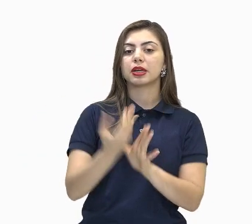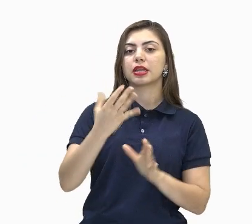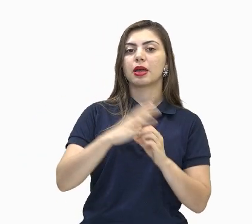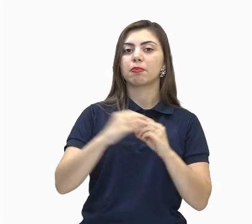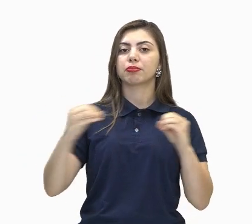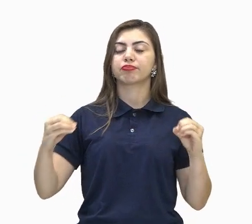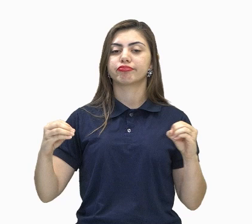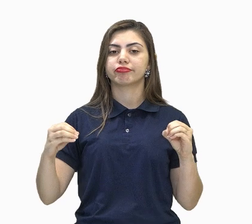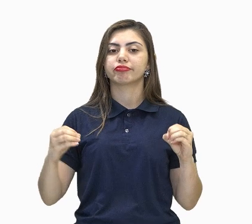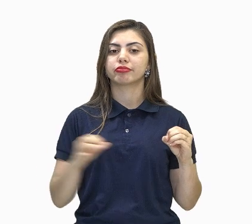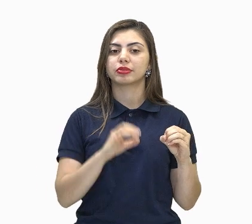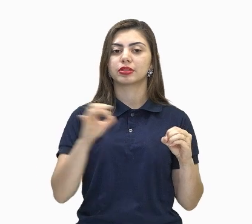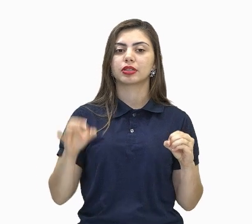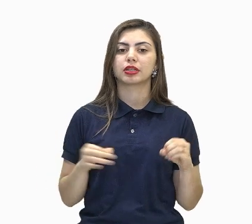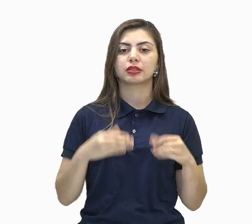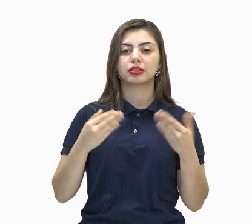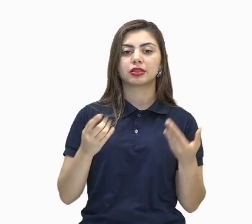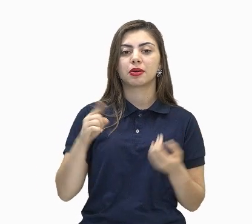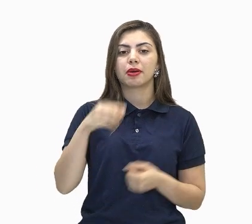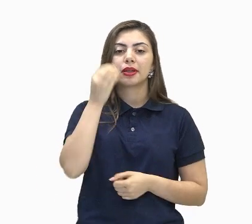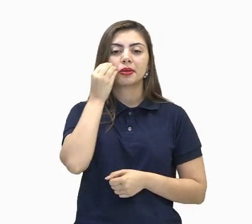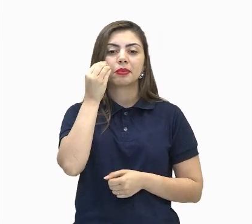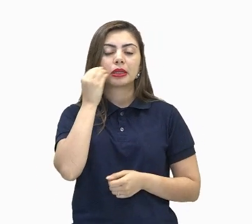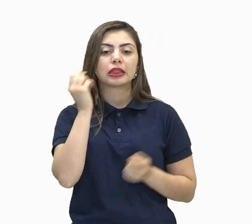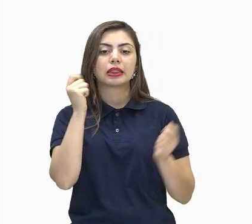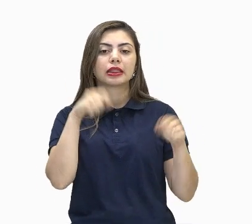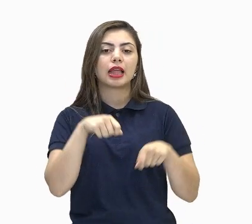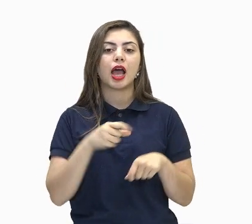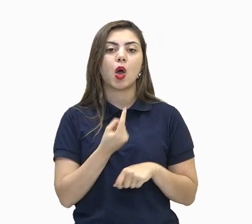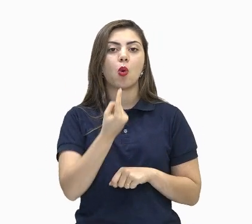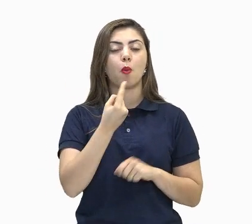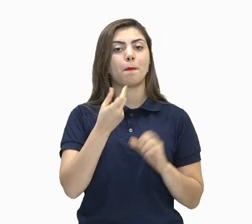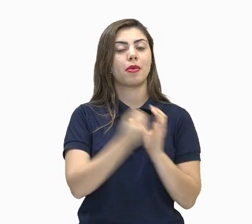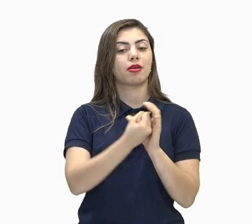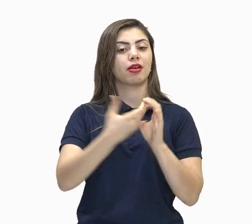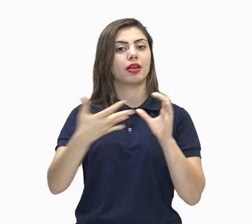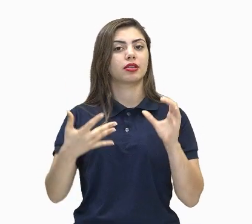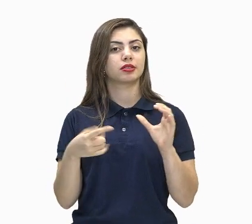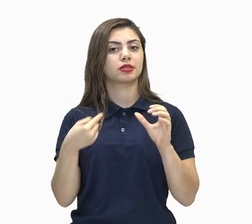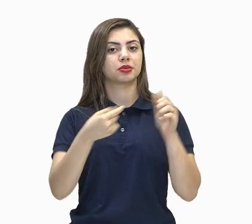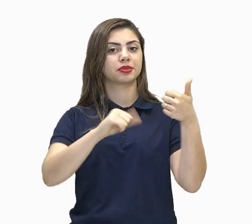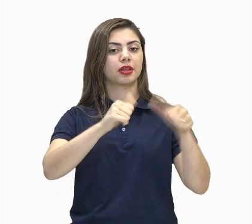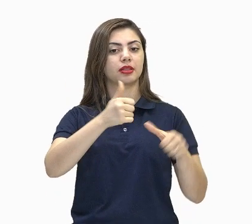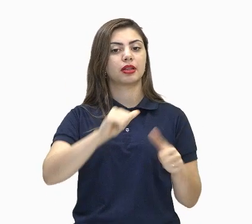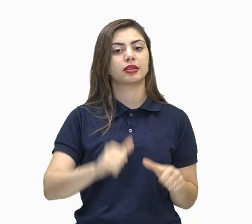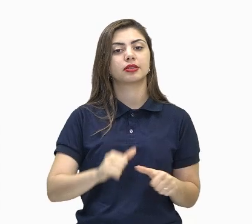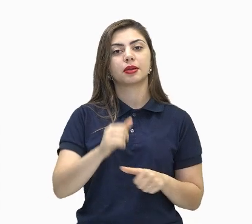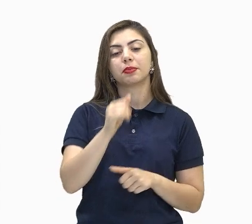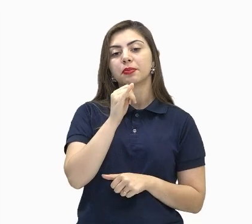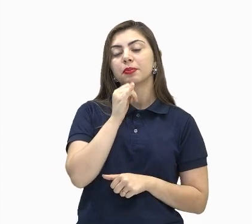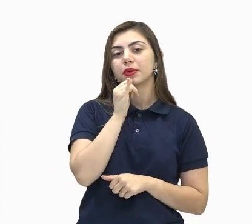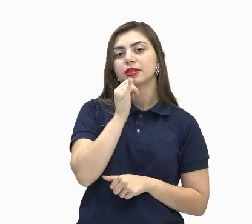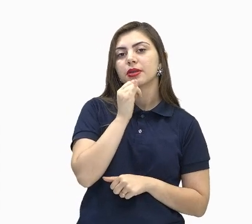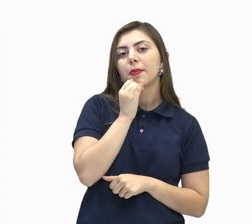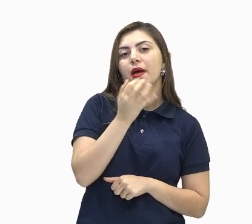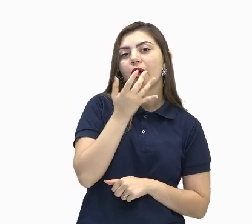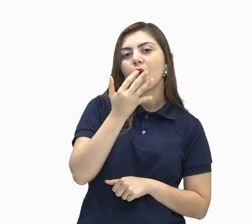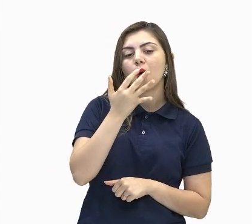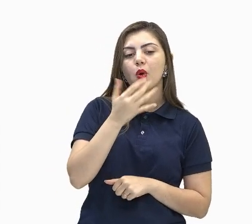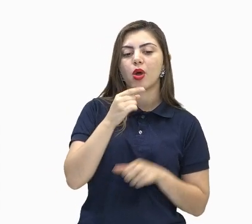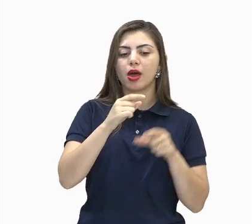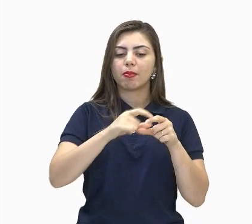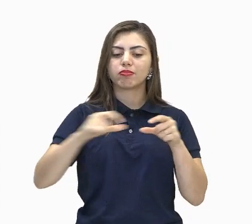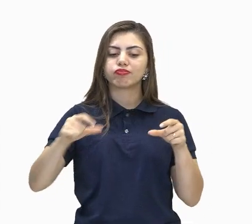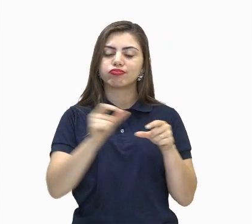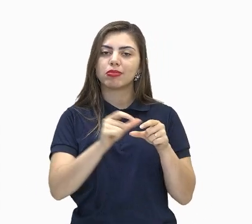gametas. O experimento é apenas para uma única característica que foi analisada, no caso, a coloração da semente, sendo